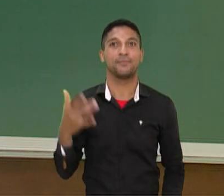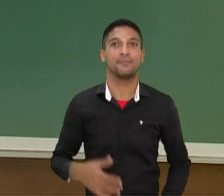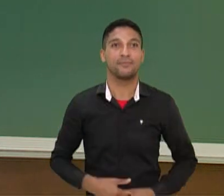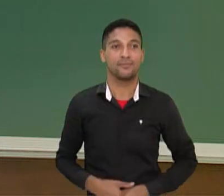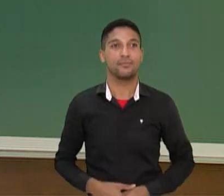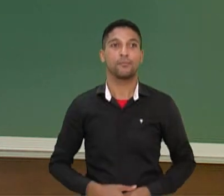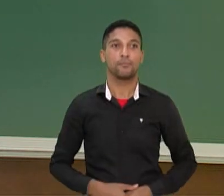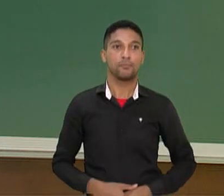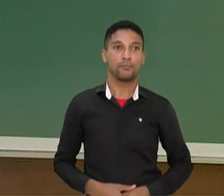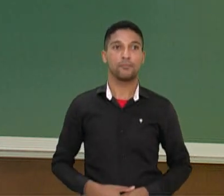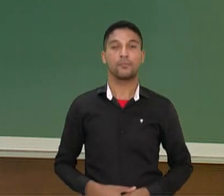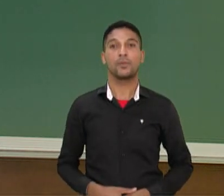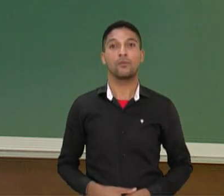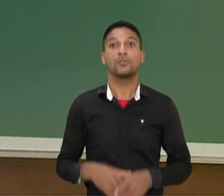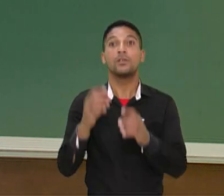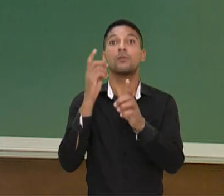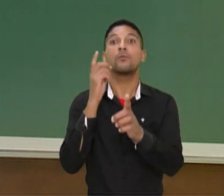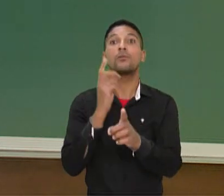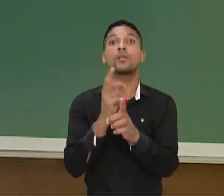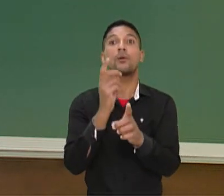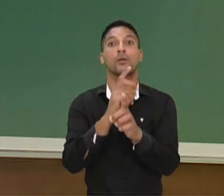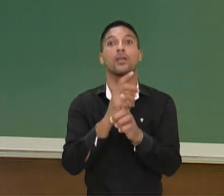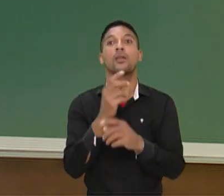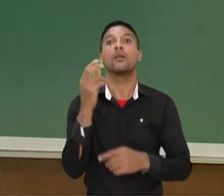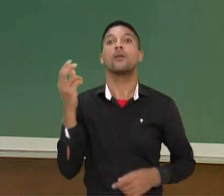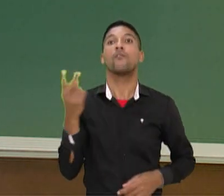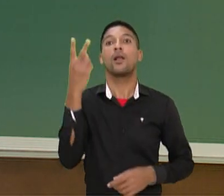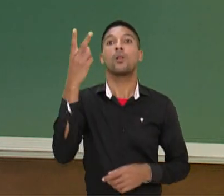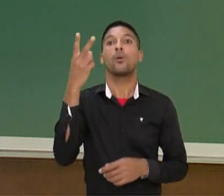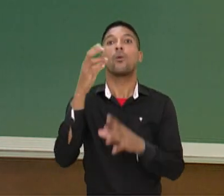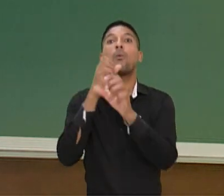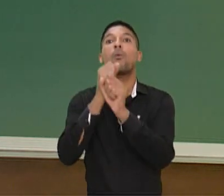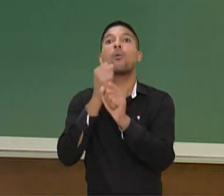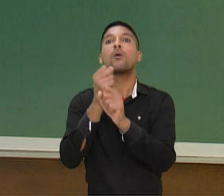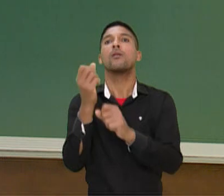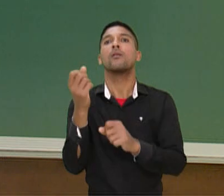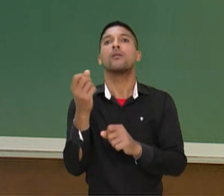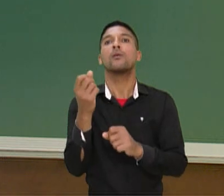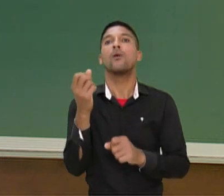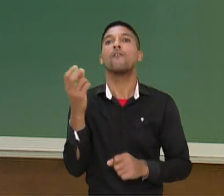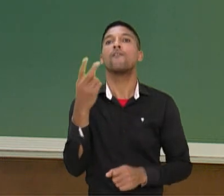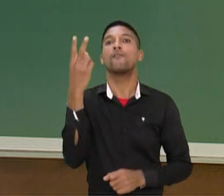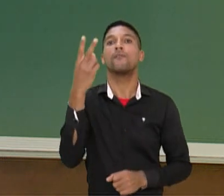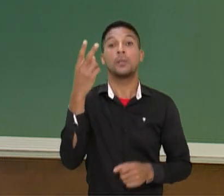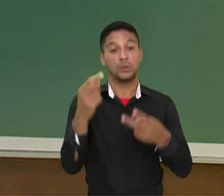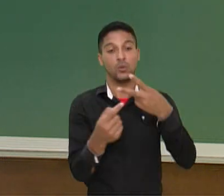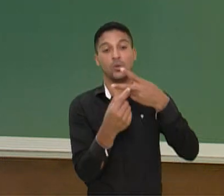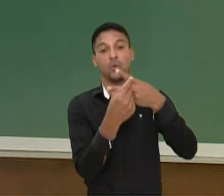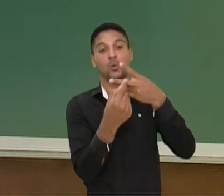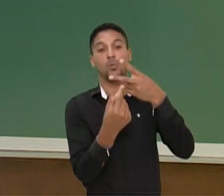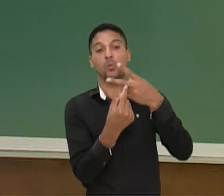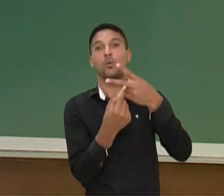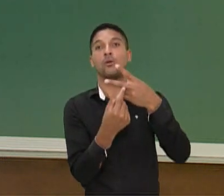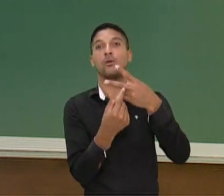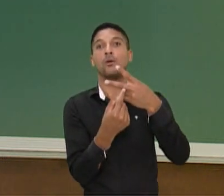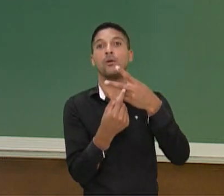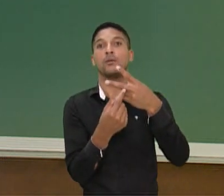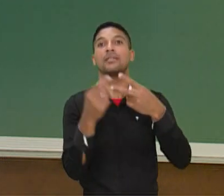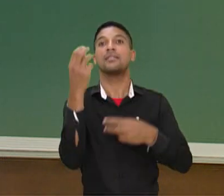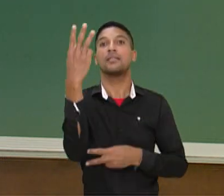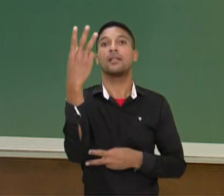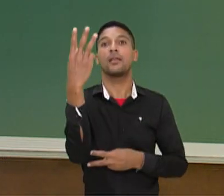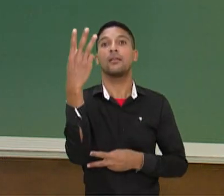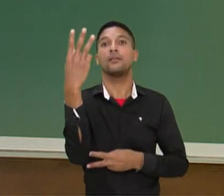valor dos 3 ângulos que faltam nesse hexágono. Determine o valor dos 3 ângulos